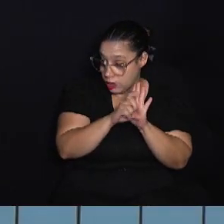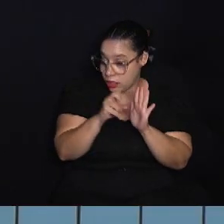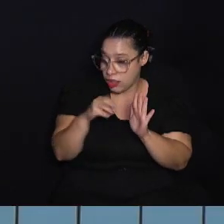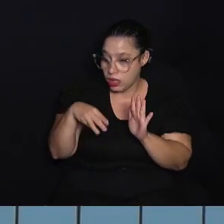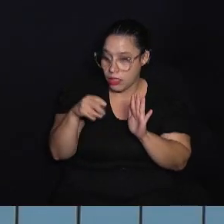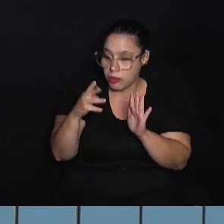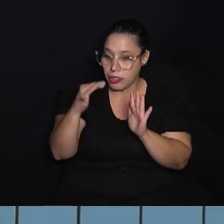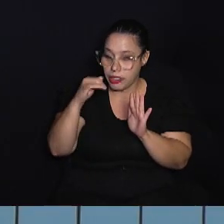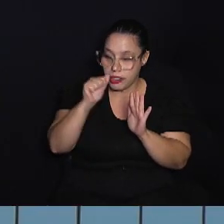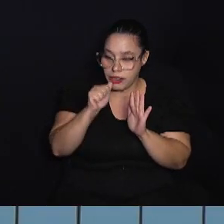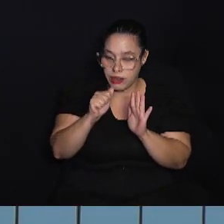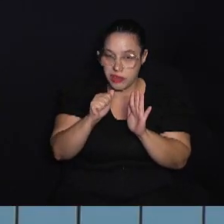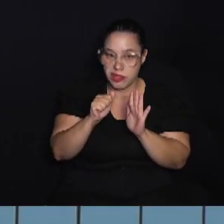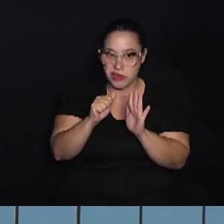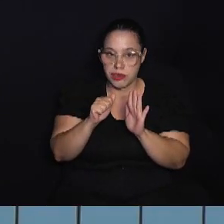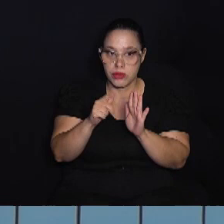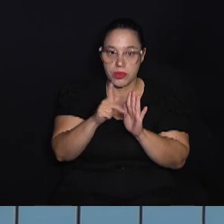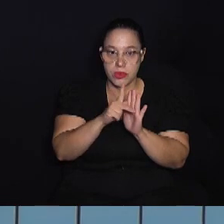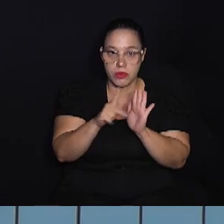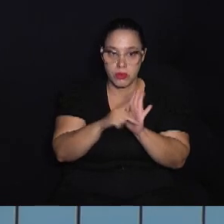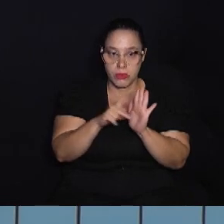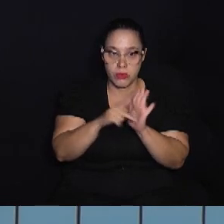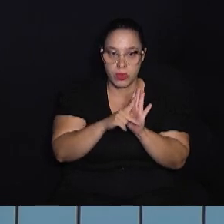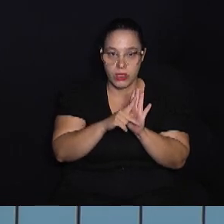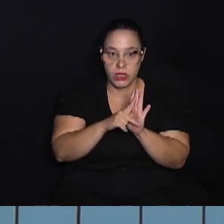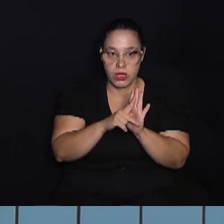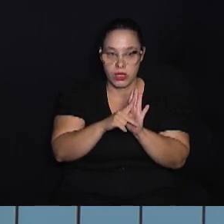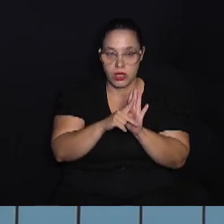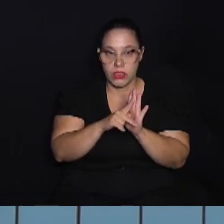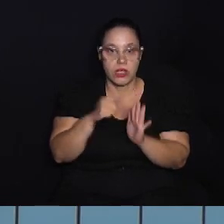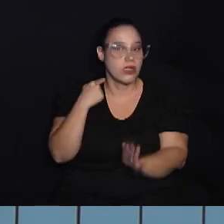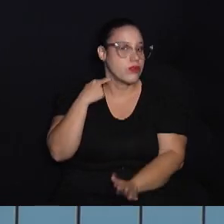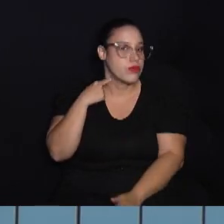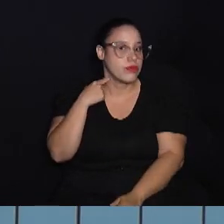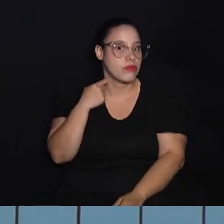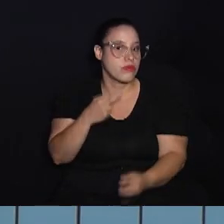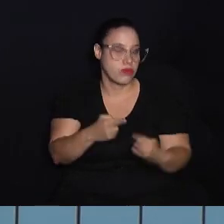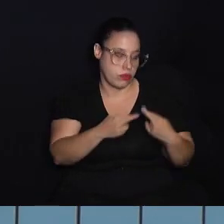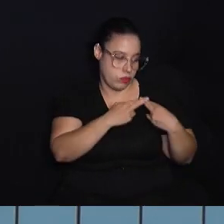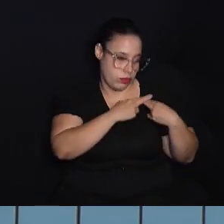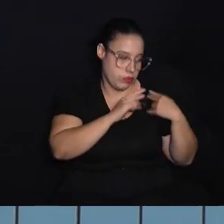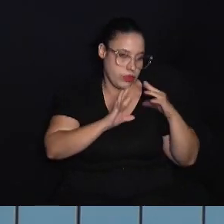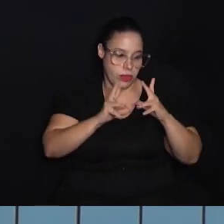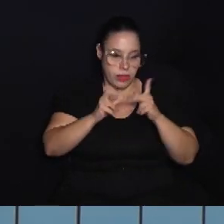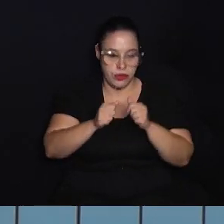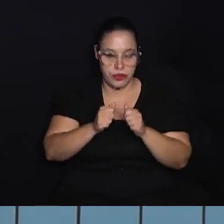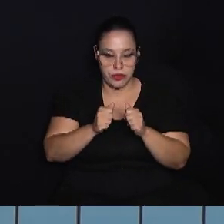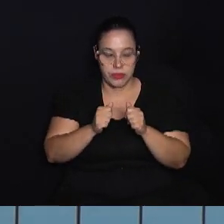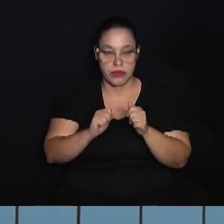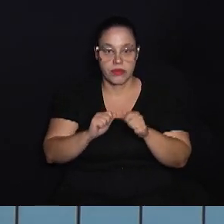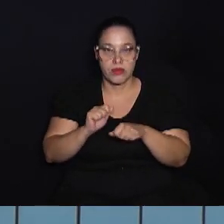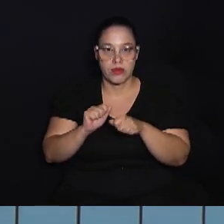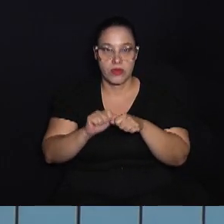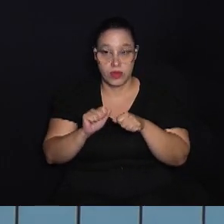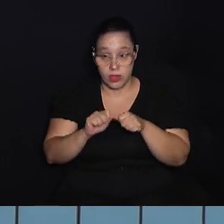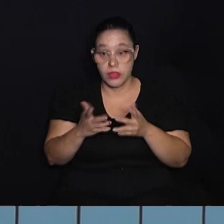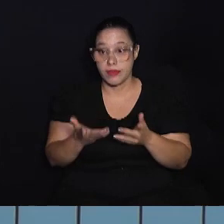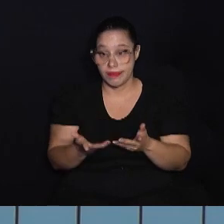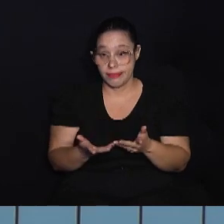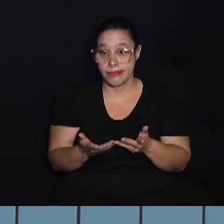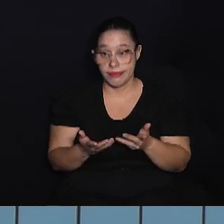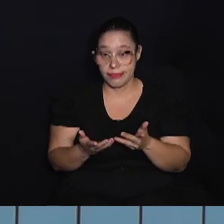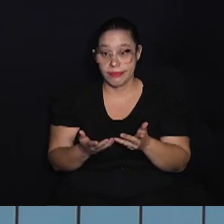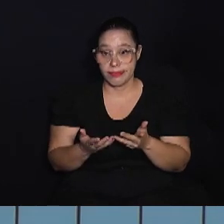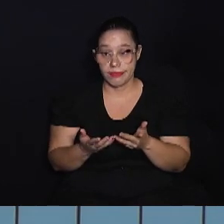na lei, né, Tamara, que a Política Nacional de Resíduos Sólidos, ela responsabiliza todos os agentes da cadeia